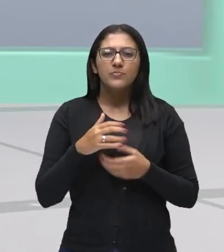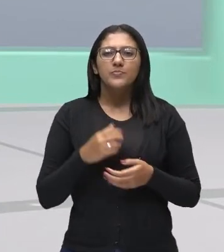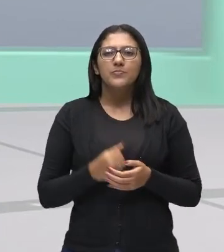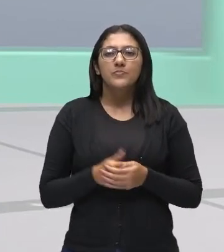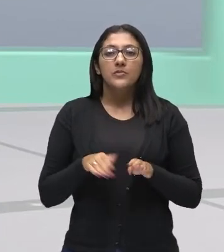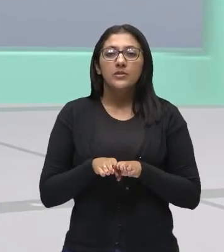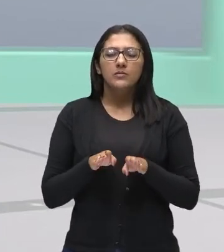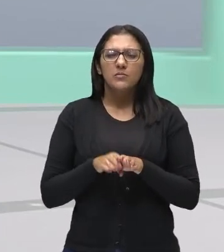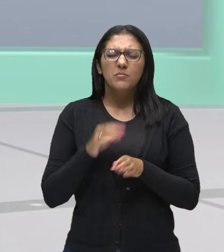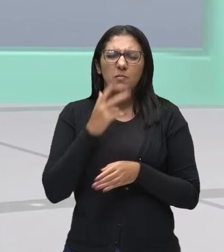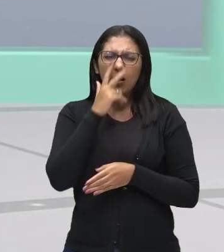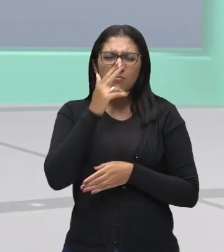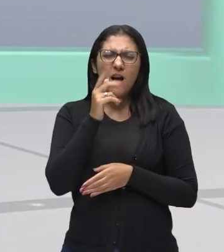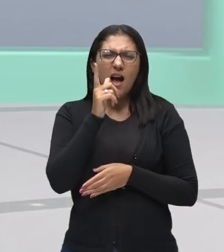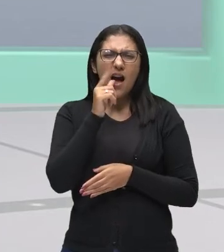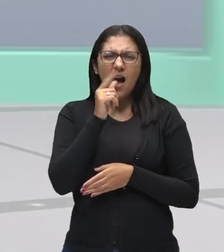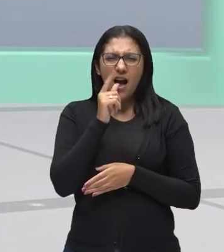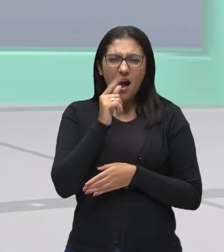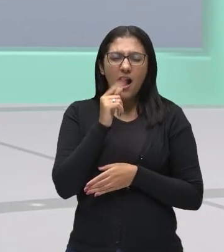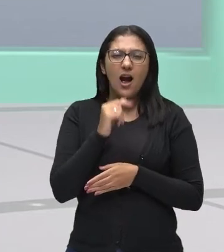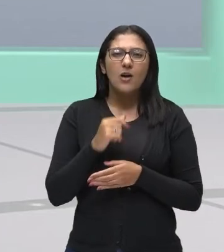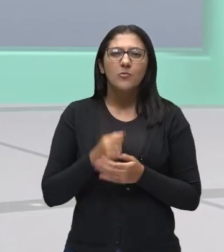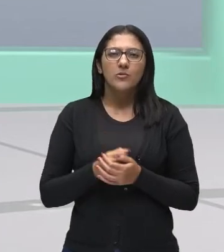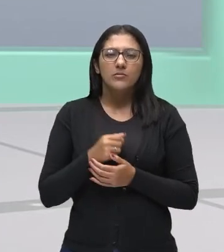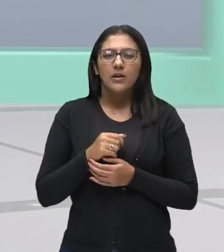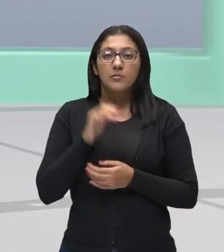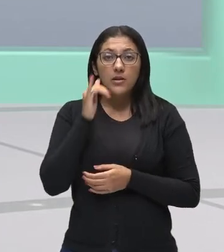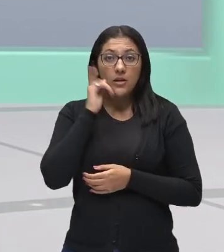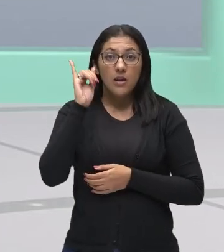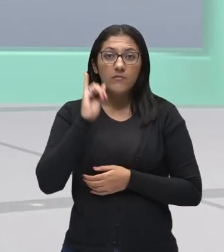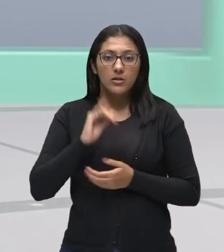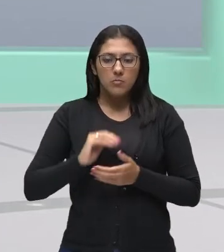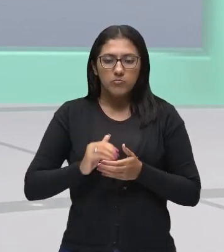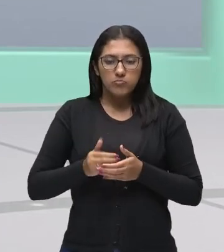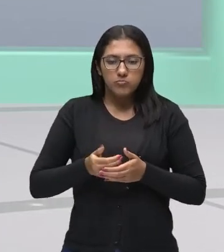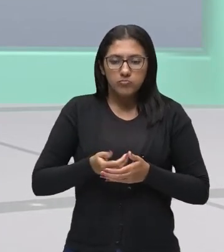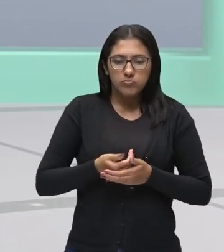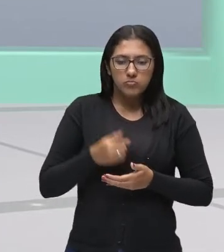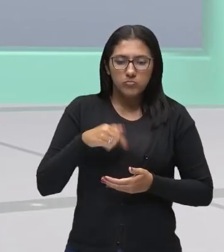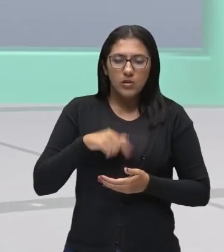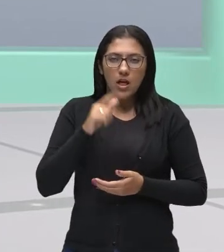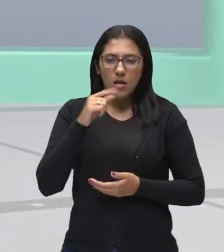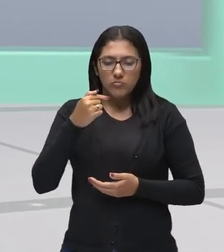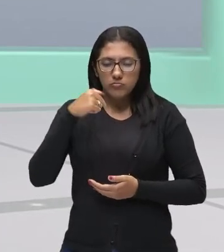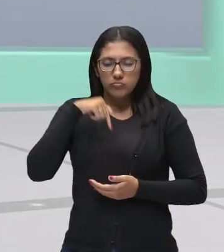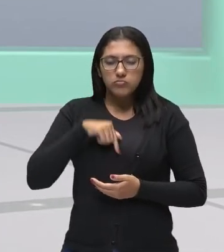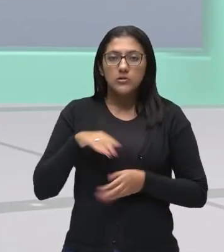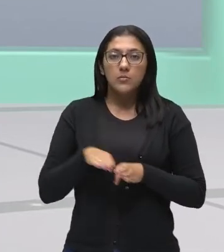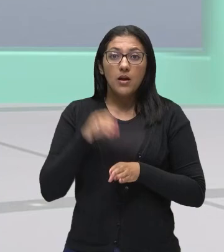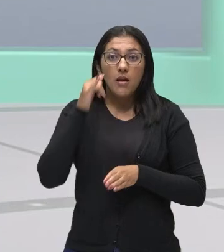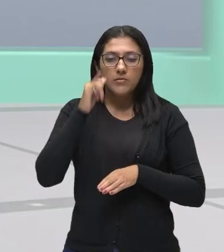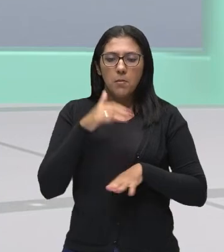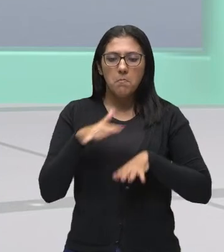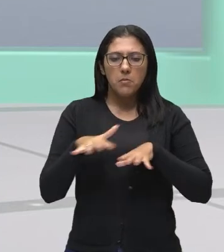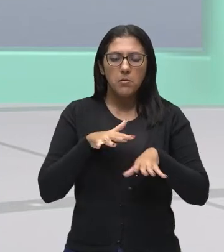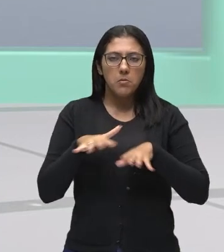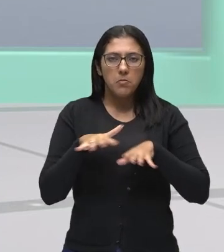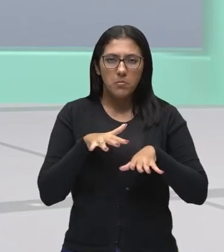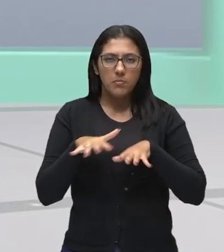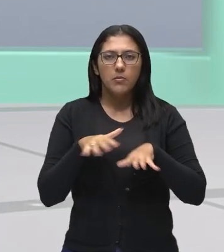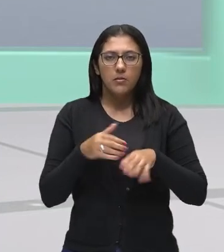líquido amniótico que vai proteger contra o ressecamento, vai proteger também ali de choques mecânicos. Nós temos